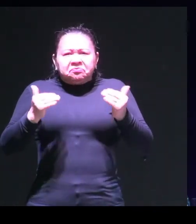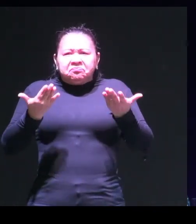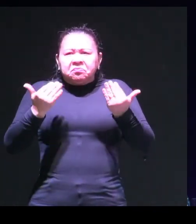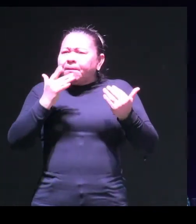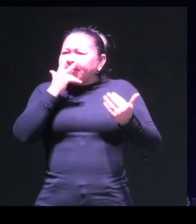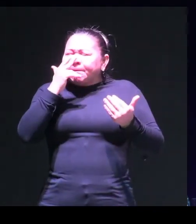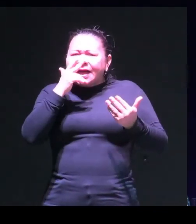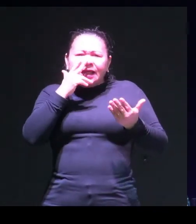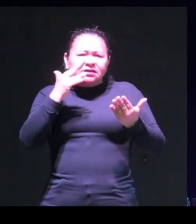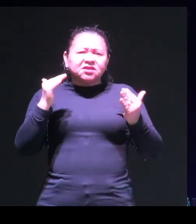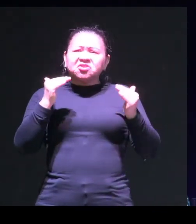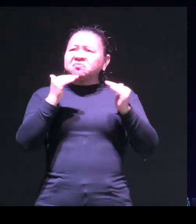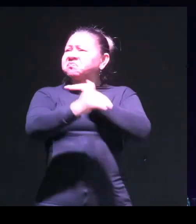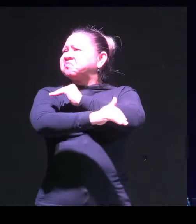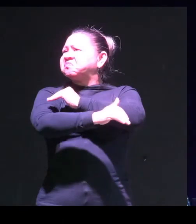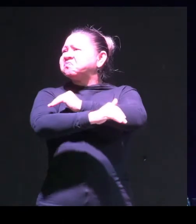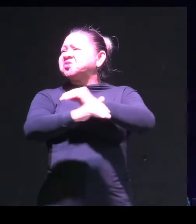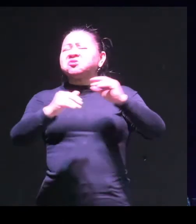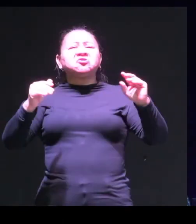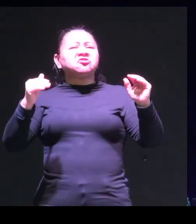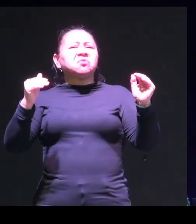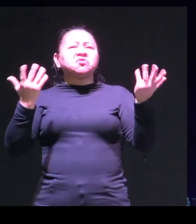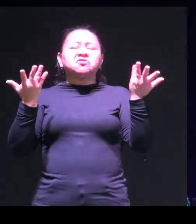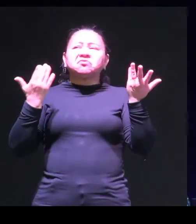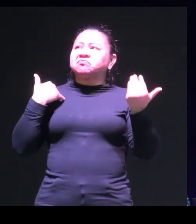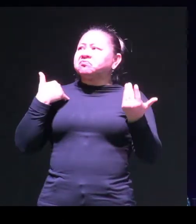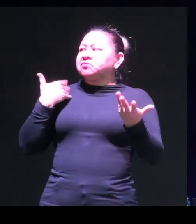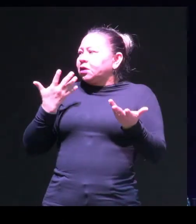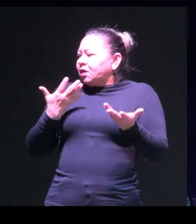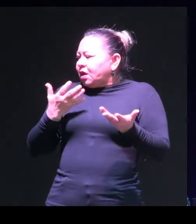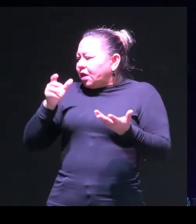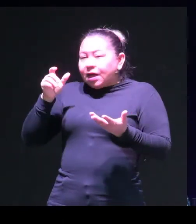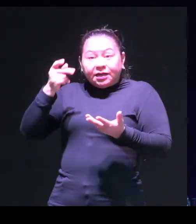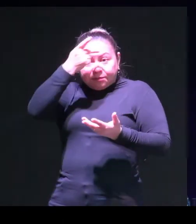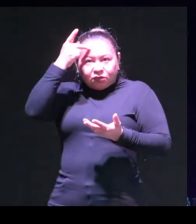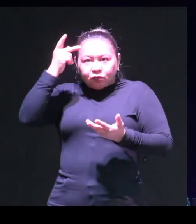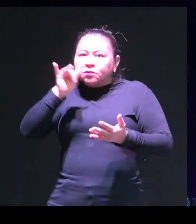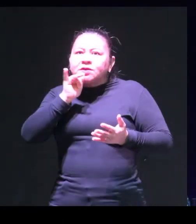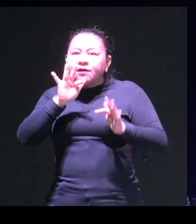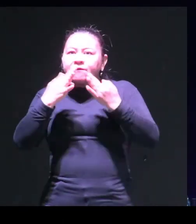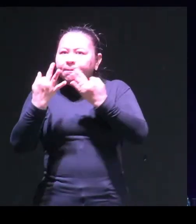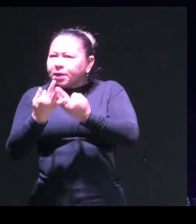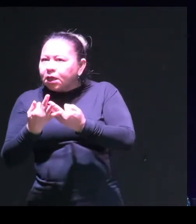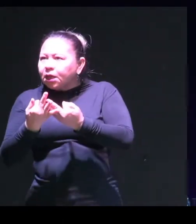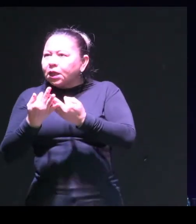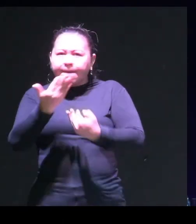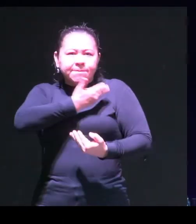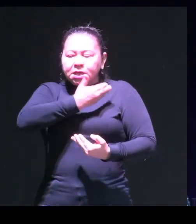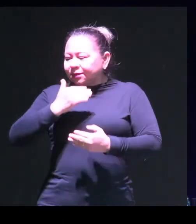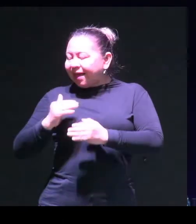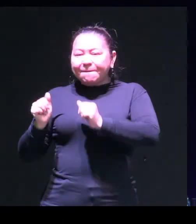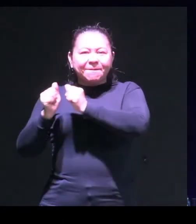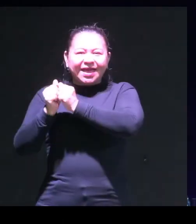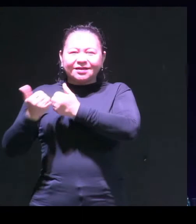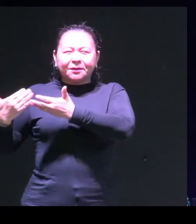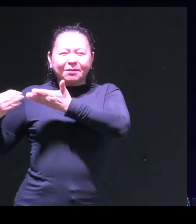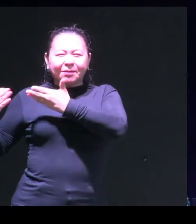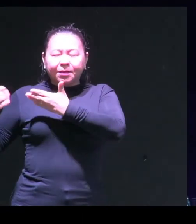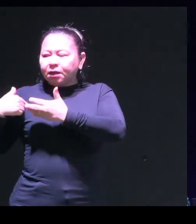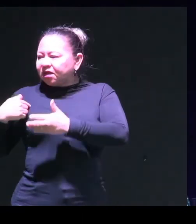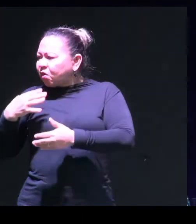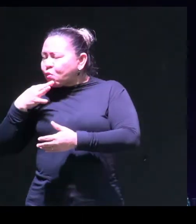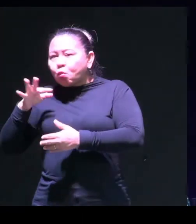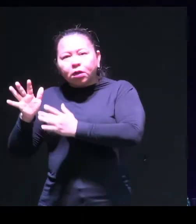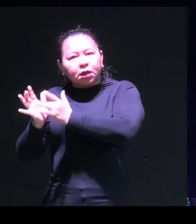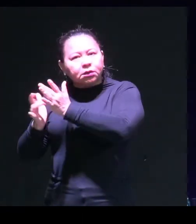a isso. Pessoas próximas de nós não sabem nada de Deus e nós guardamos para nós.